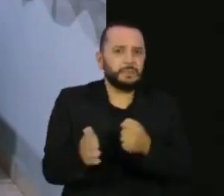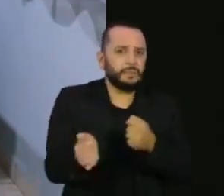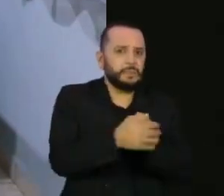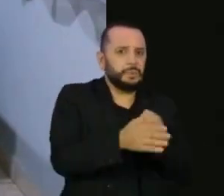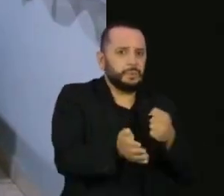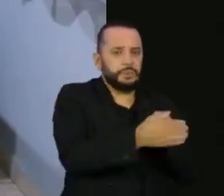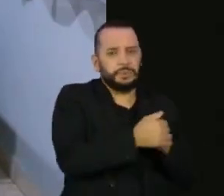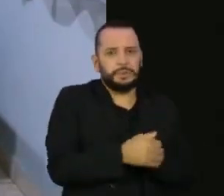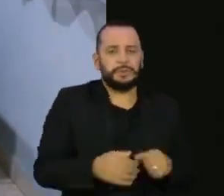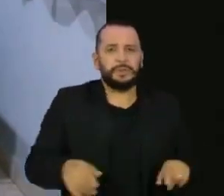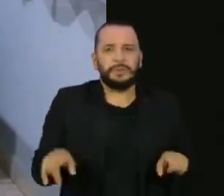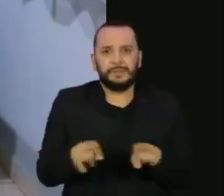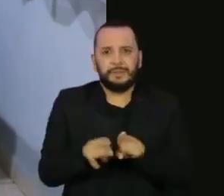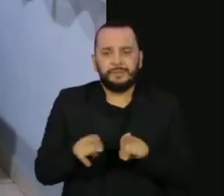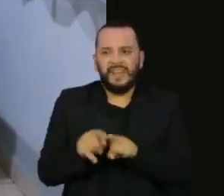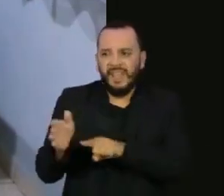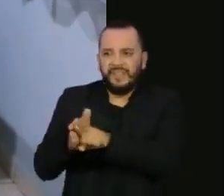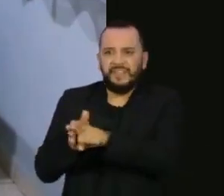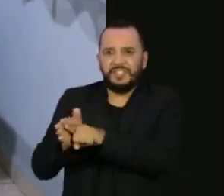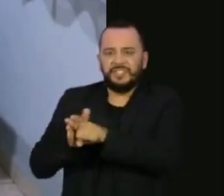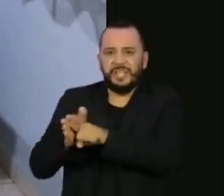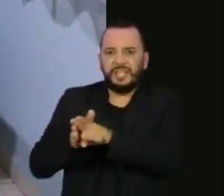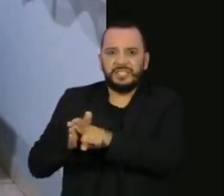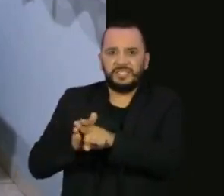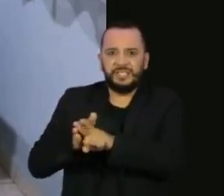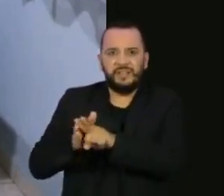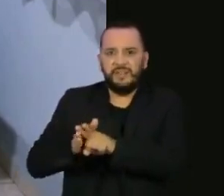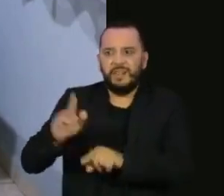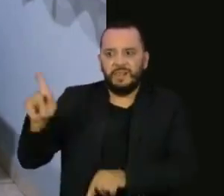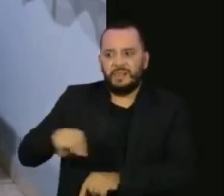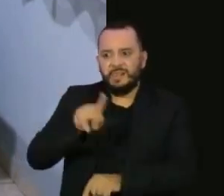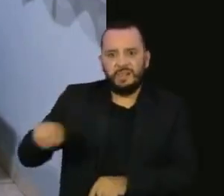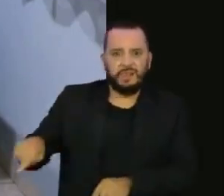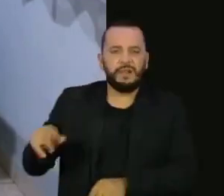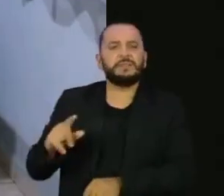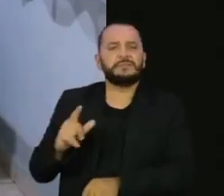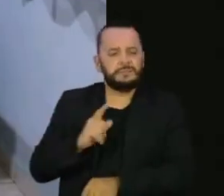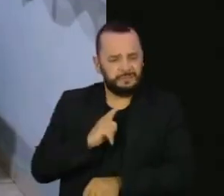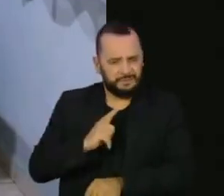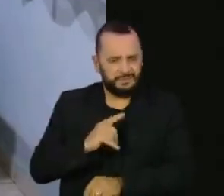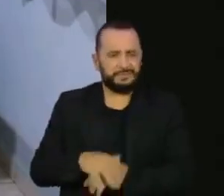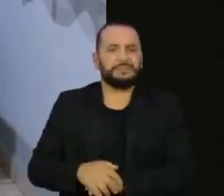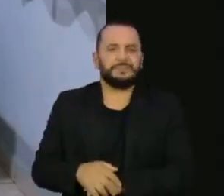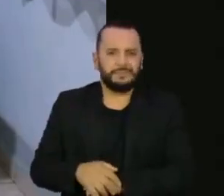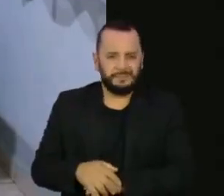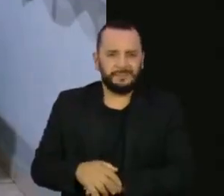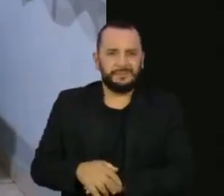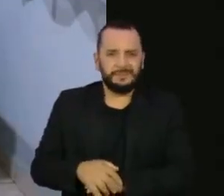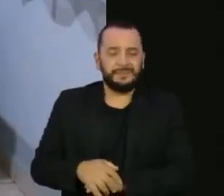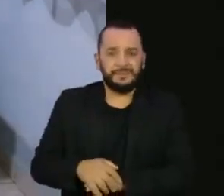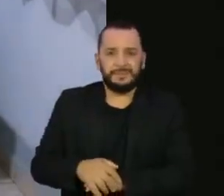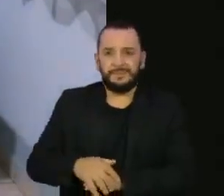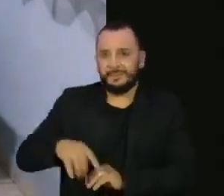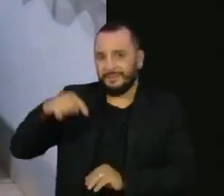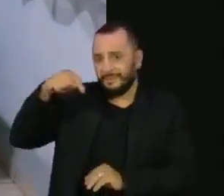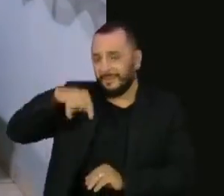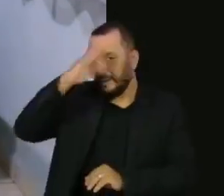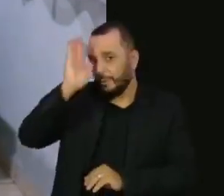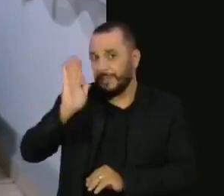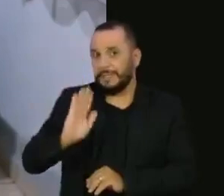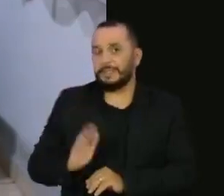para abafar investigações. A gente passou um tempo no Brasil em que essas